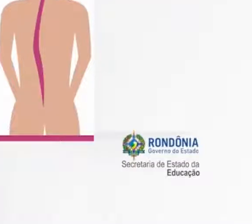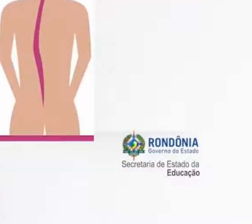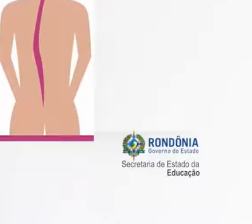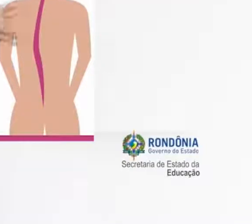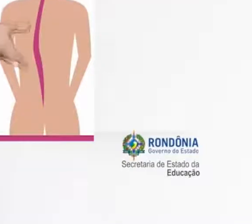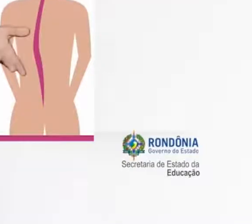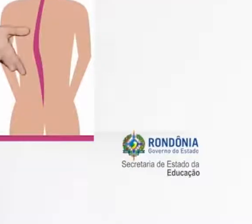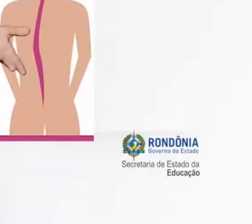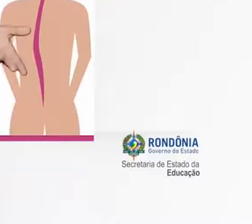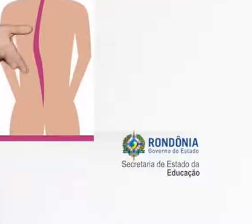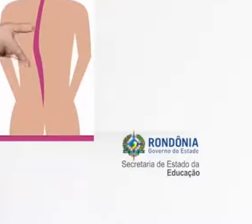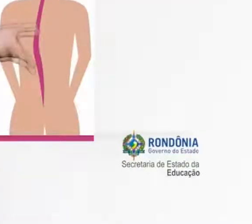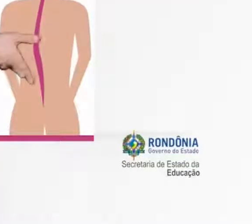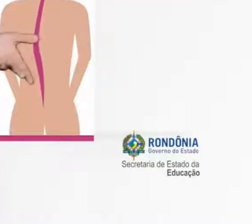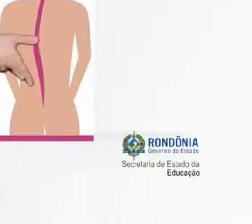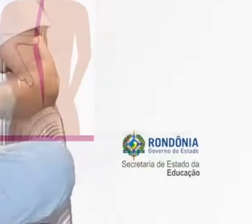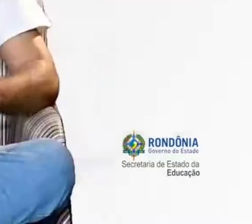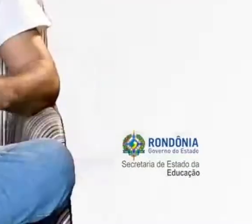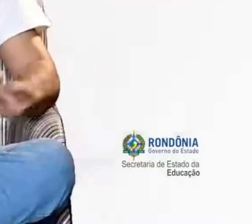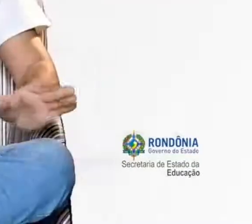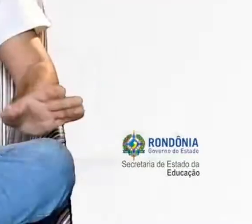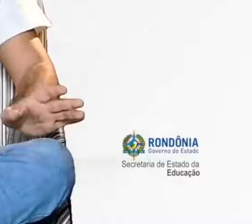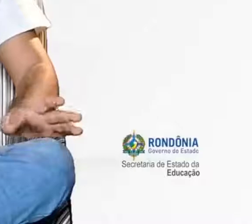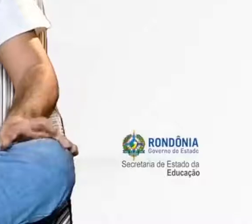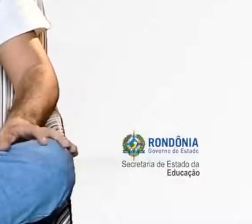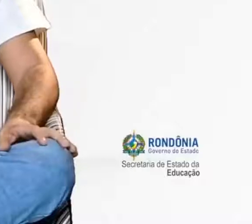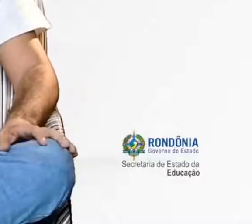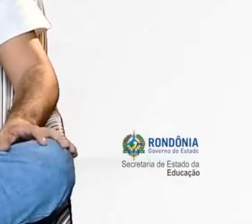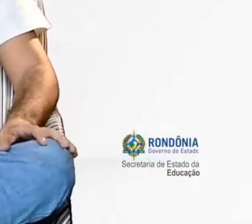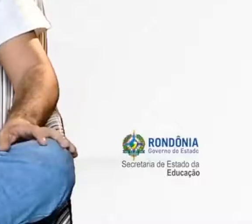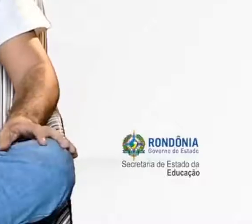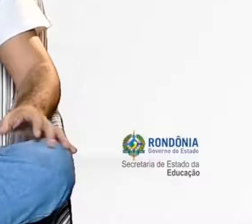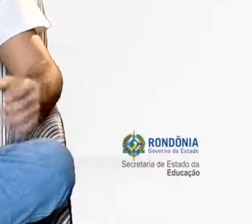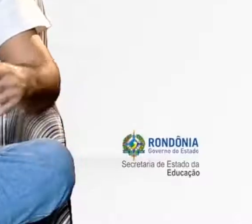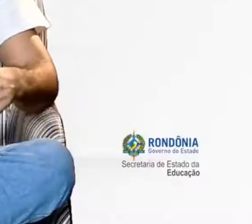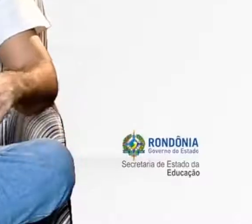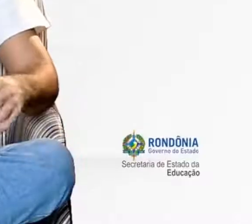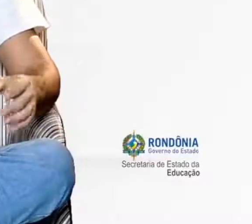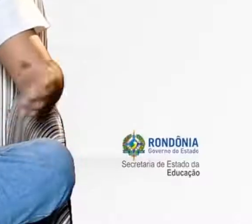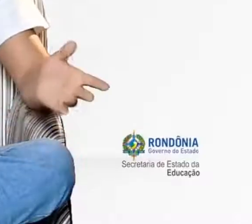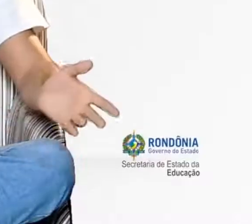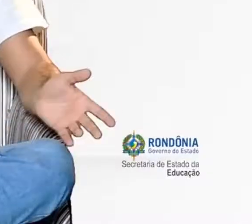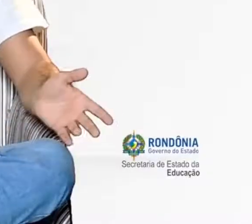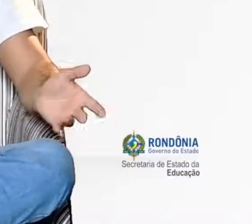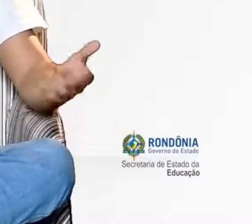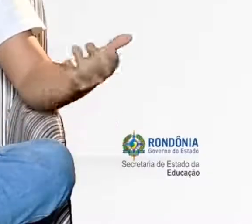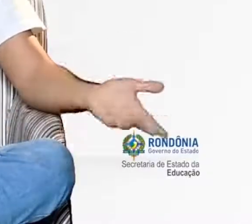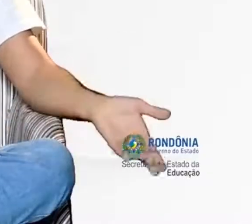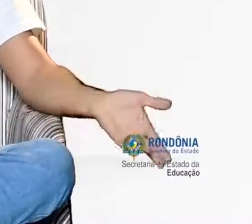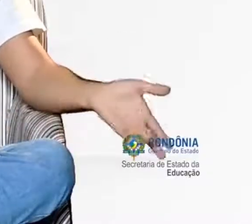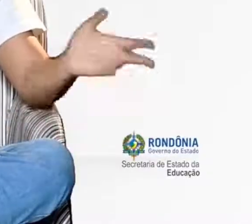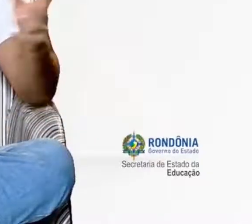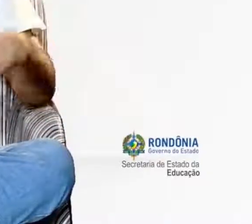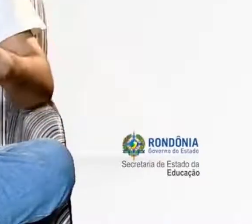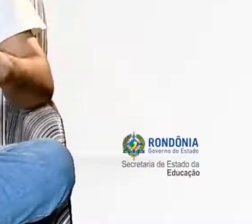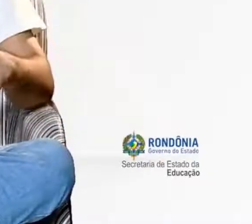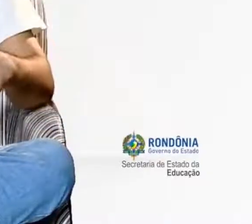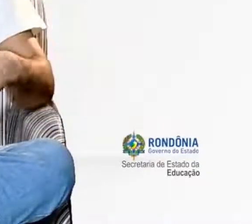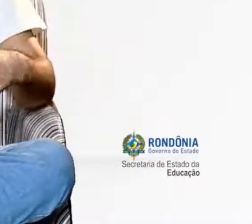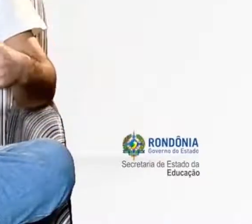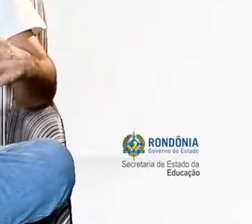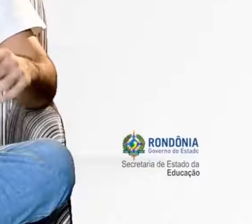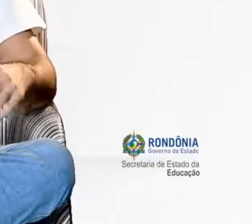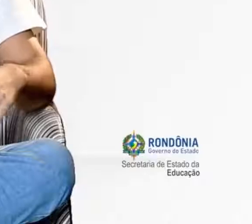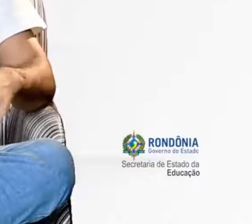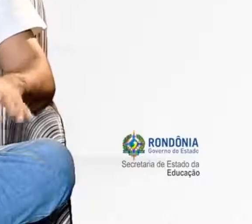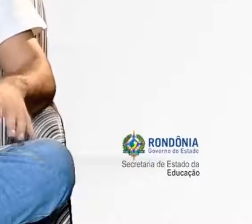um lado e espástica do outro. Qualquer pessoa pode ter escoliose, sendo que ela ocorre mais no período de 9 a 15